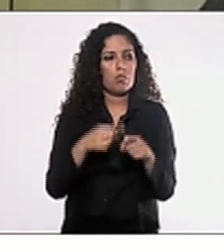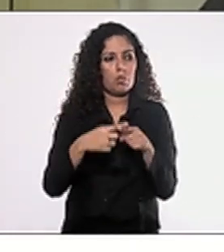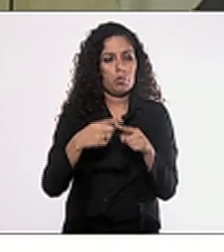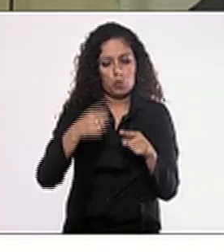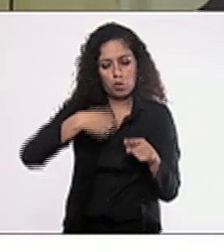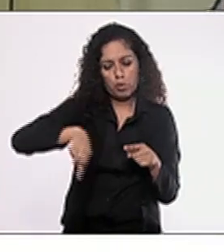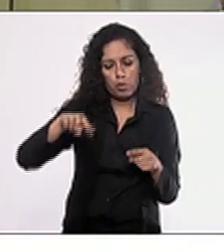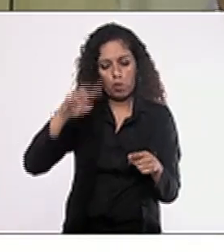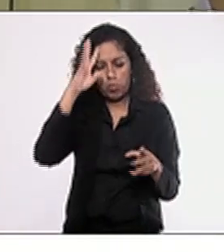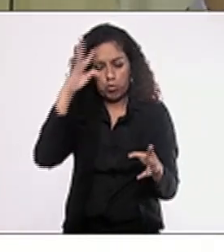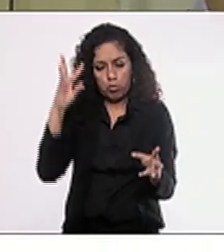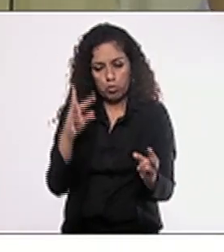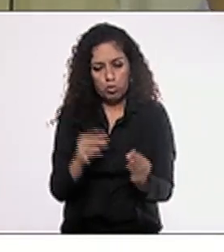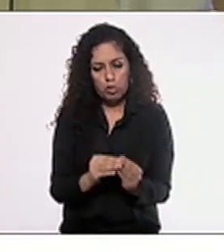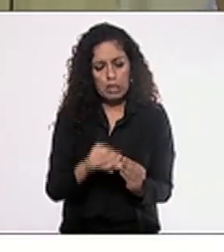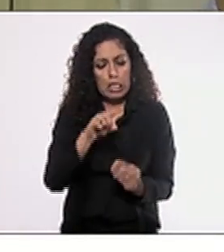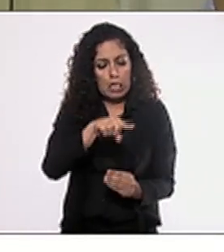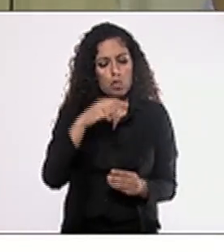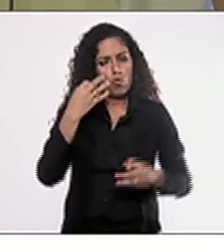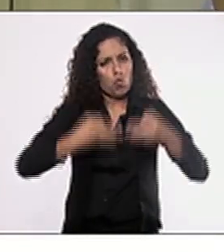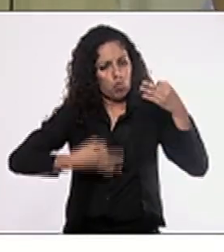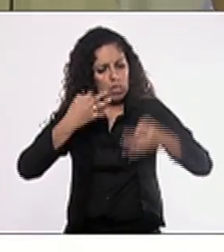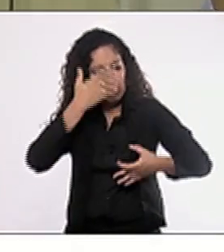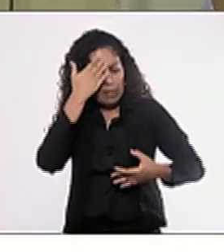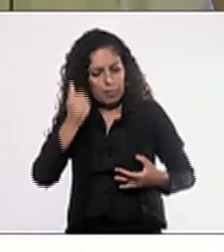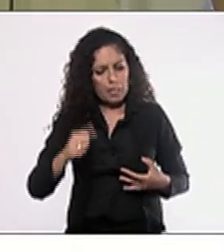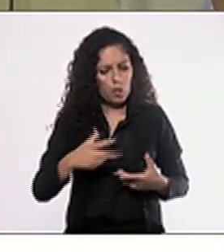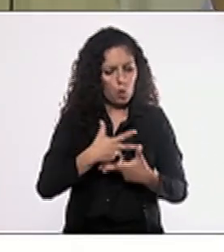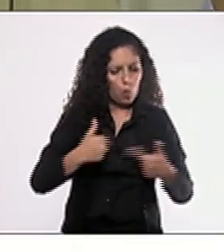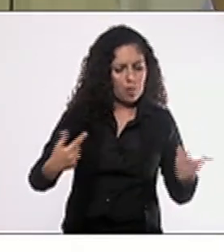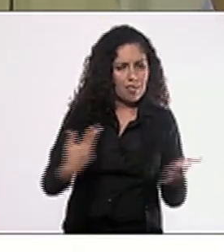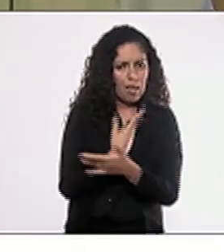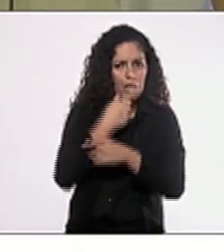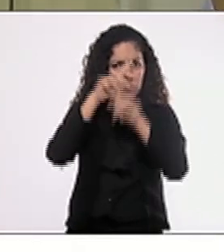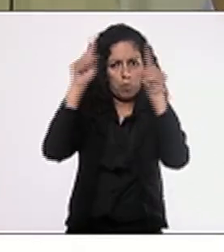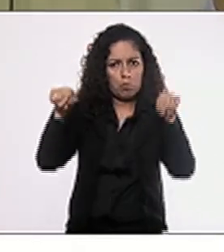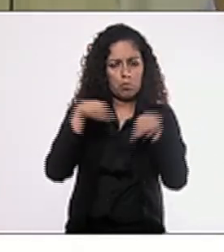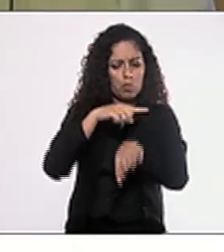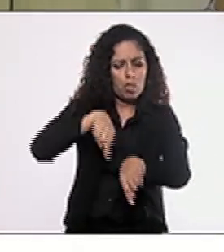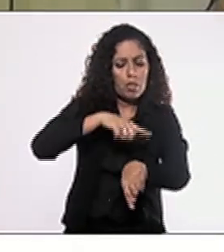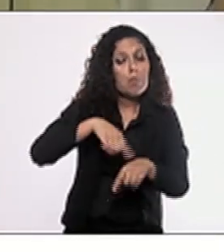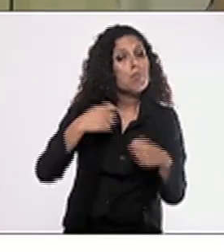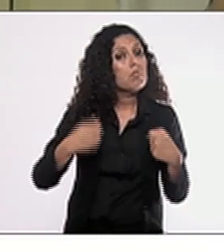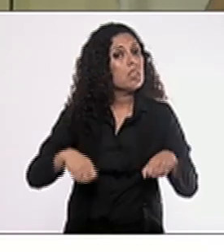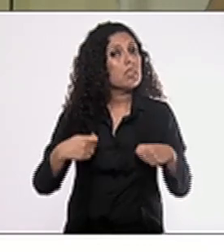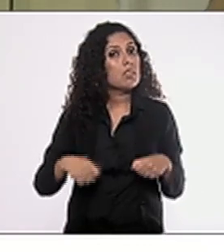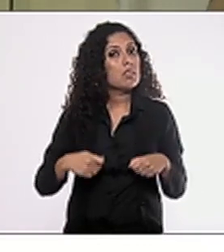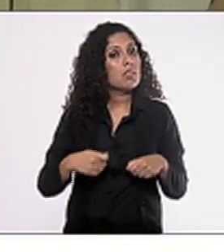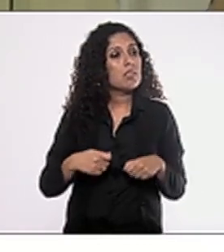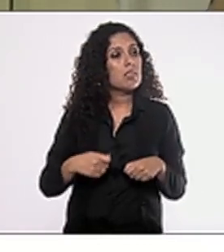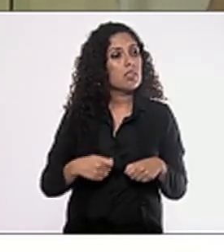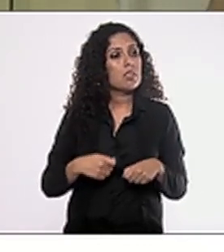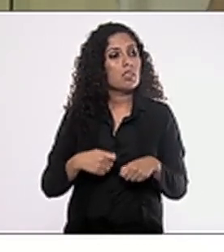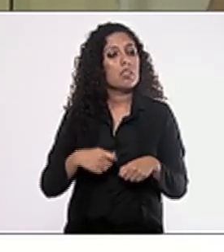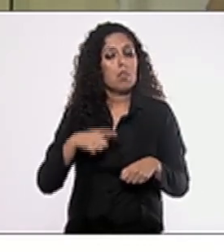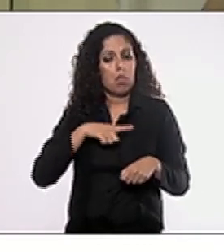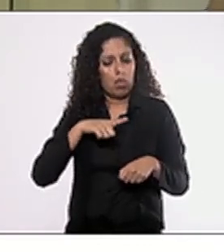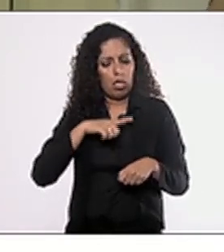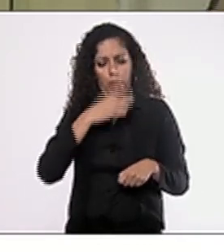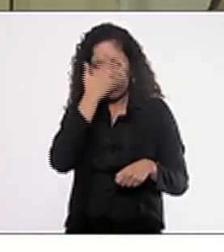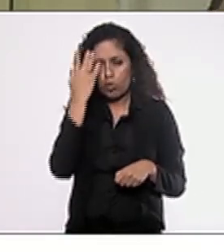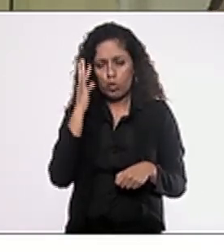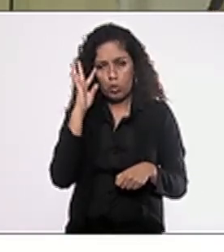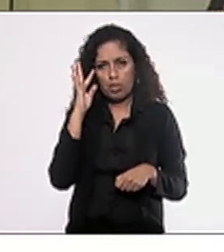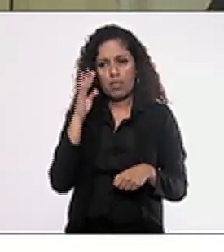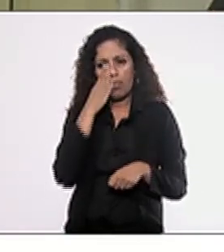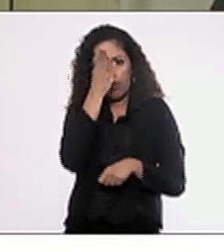possa concluir, para que o juiz tenha certeza de que houve uma irregularidade do hidrômetro, é preciso que haja um perito que